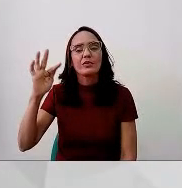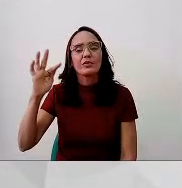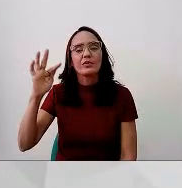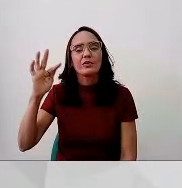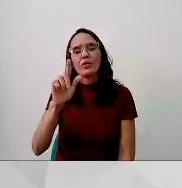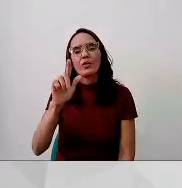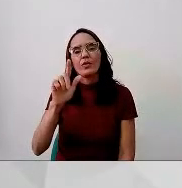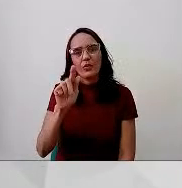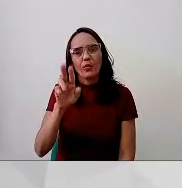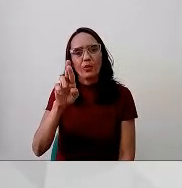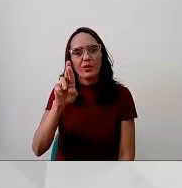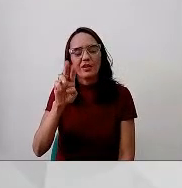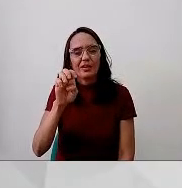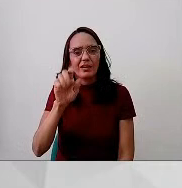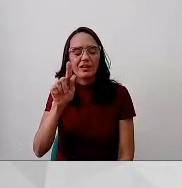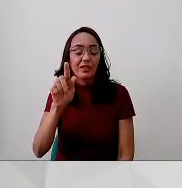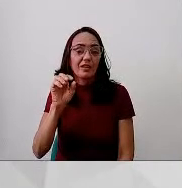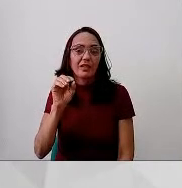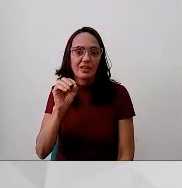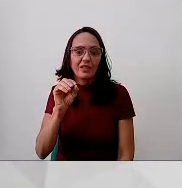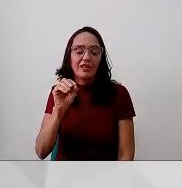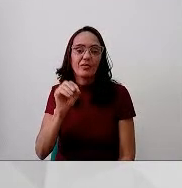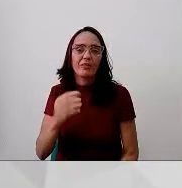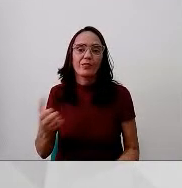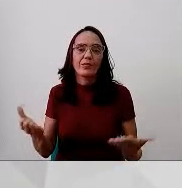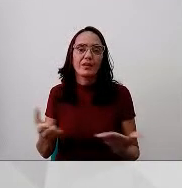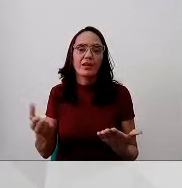agora você não tem uma separação